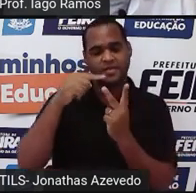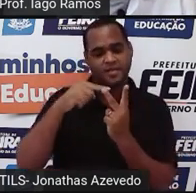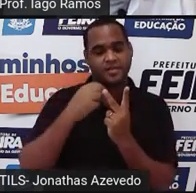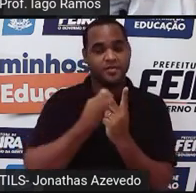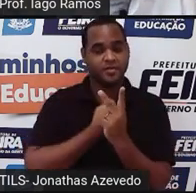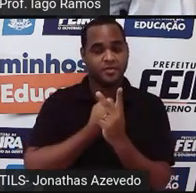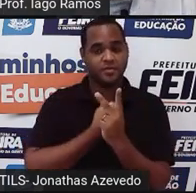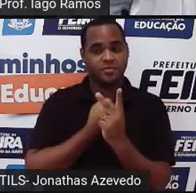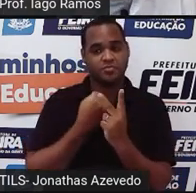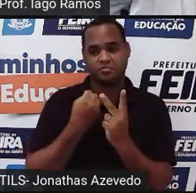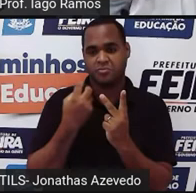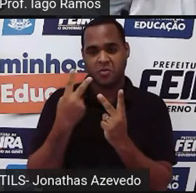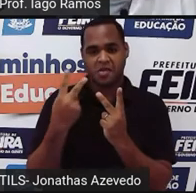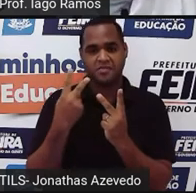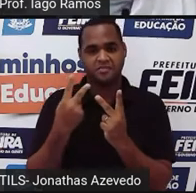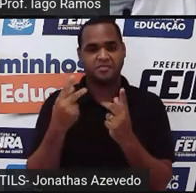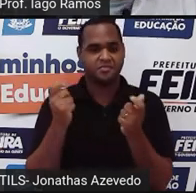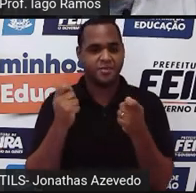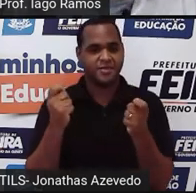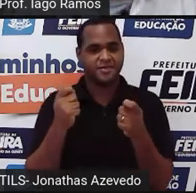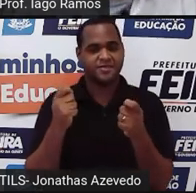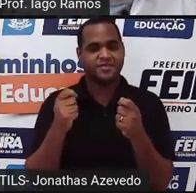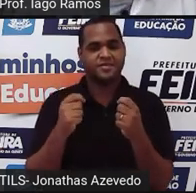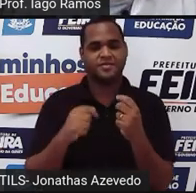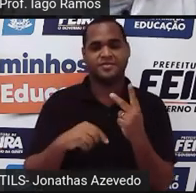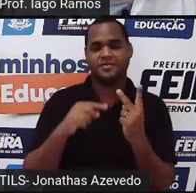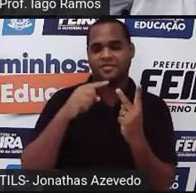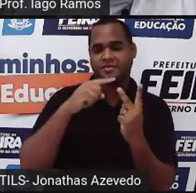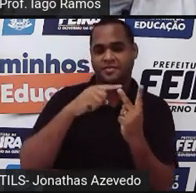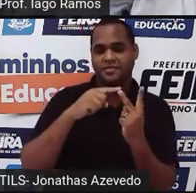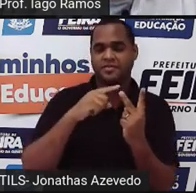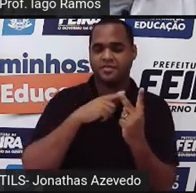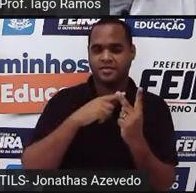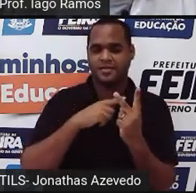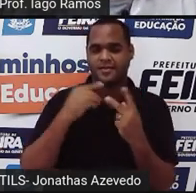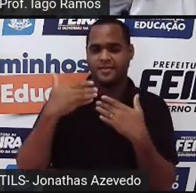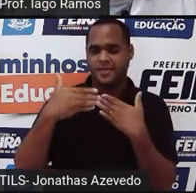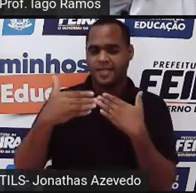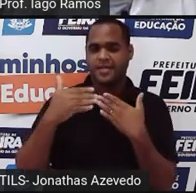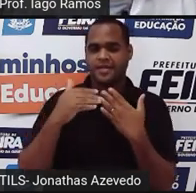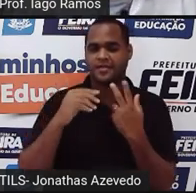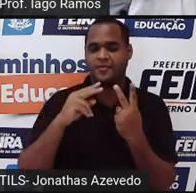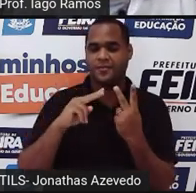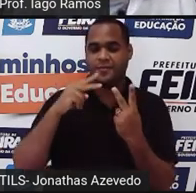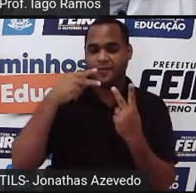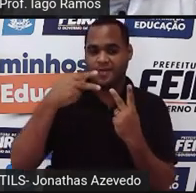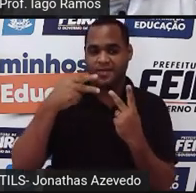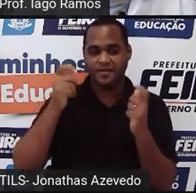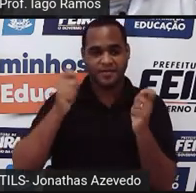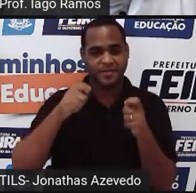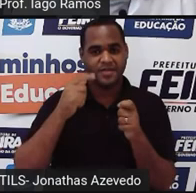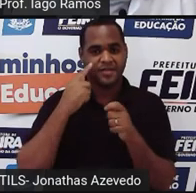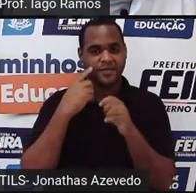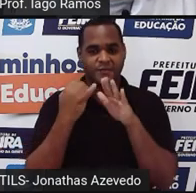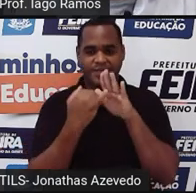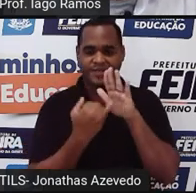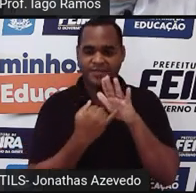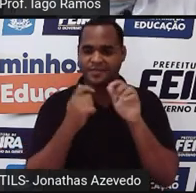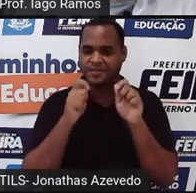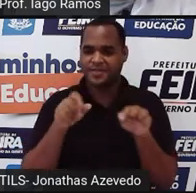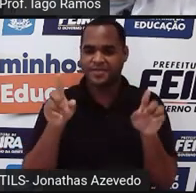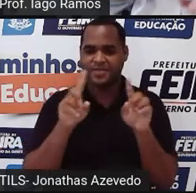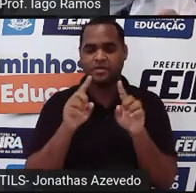o índice da raiz uma raiz quadrada gente não precisa colocar ali porque quando a raiz é quadrada não precisa colocar índice